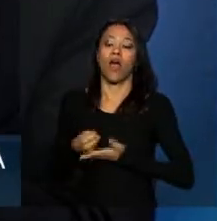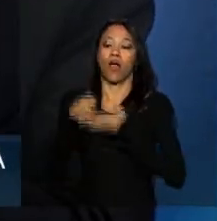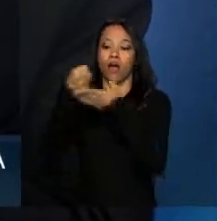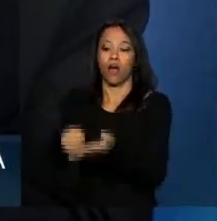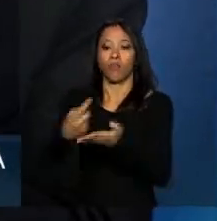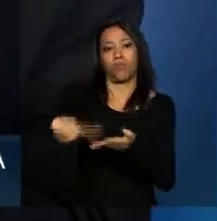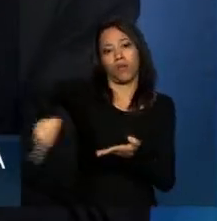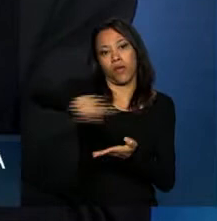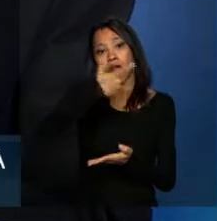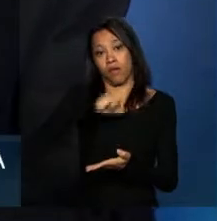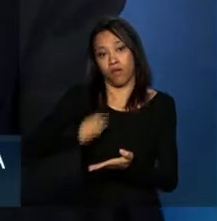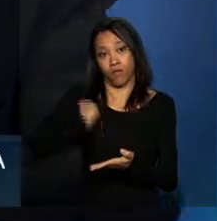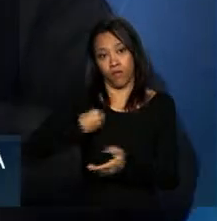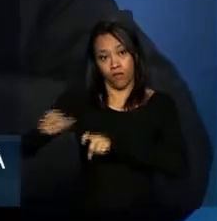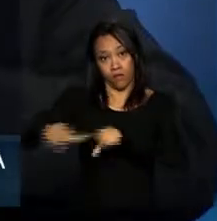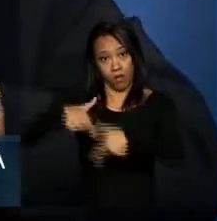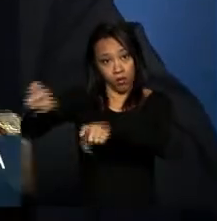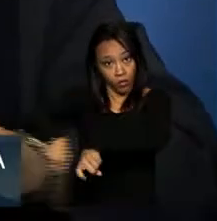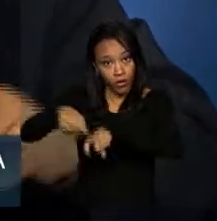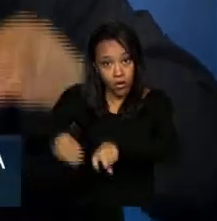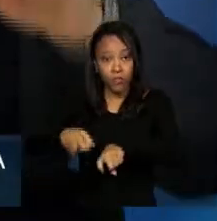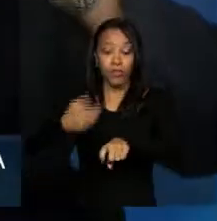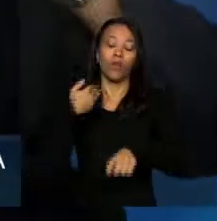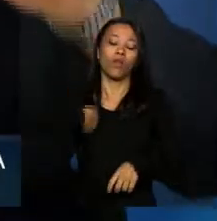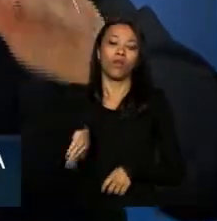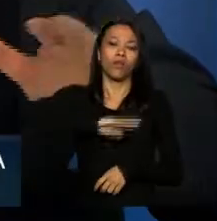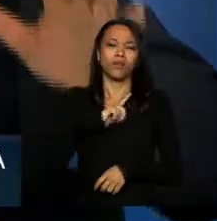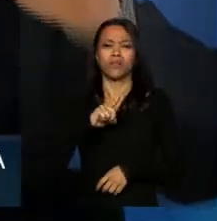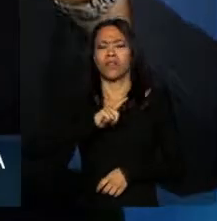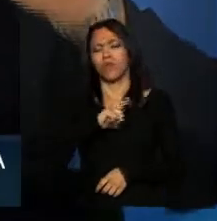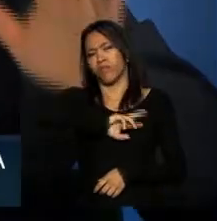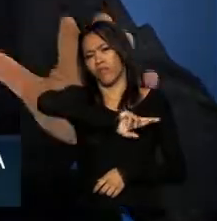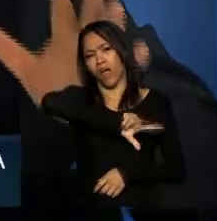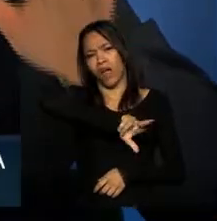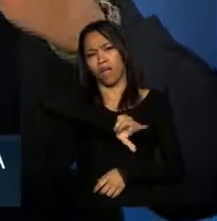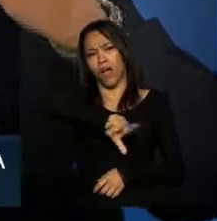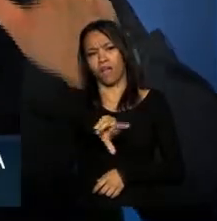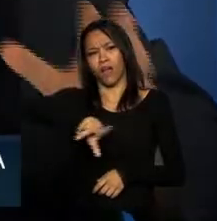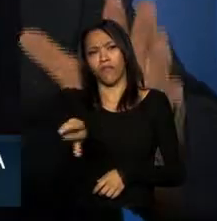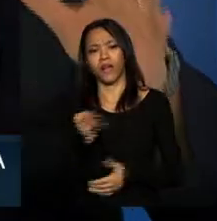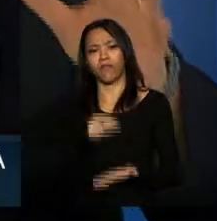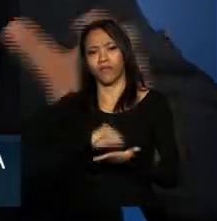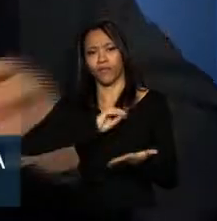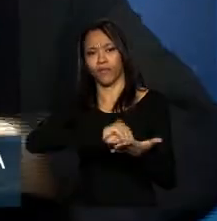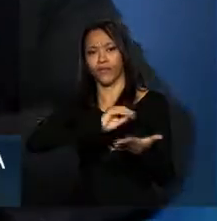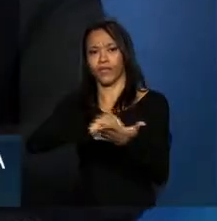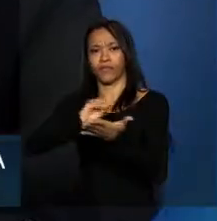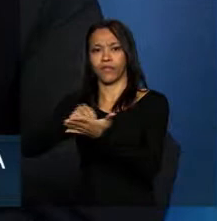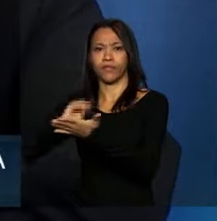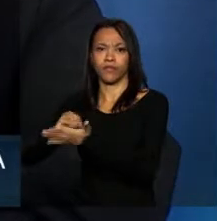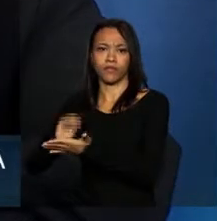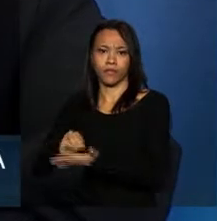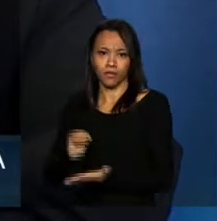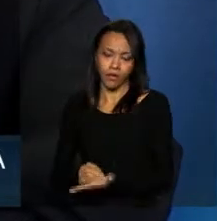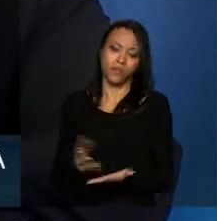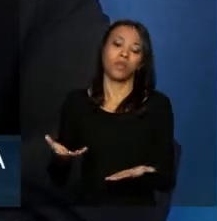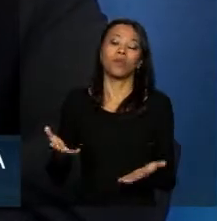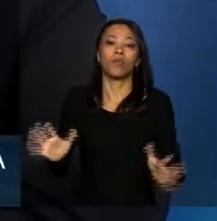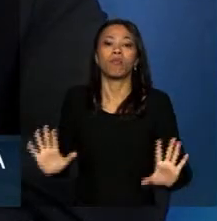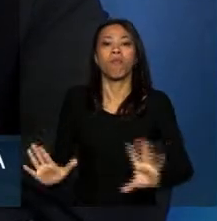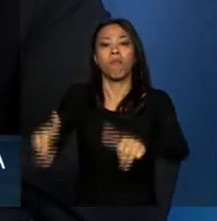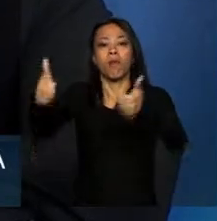nós, apesar dos avanços, temos dezenas e dezenas de dívida ainda com o desenvolvimento rural e com